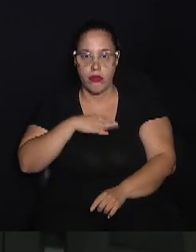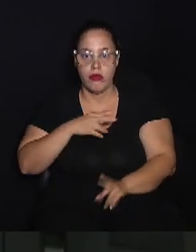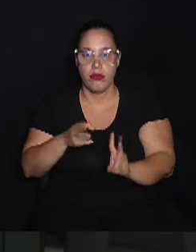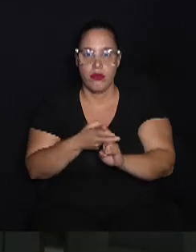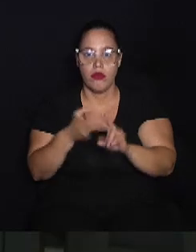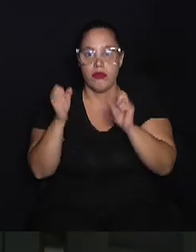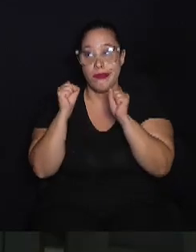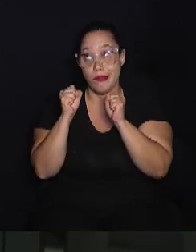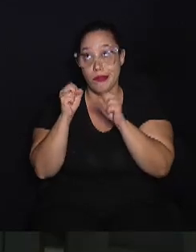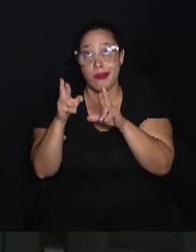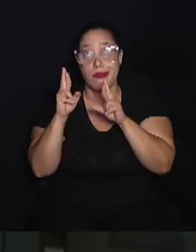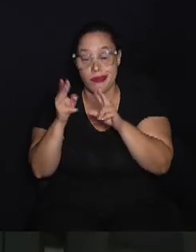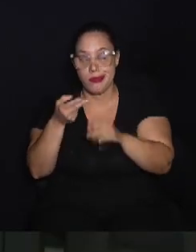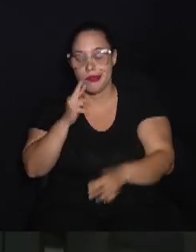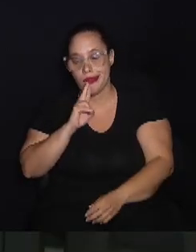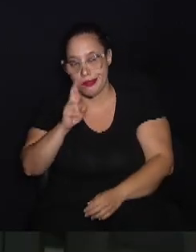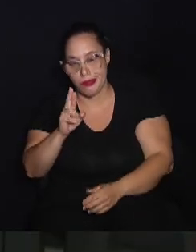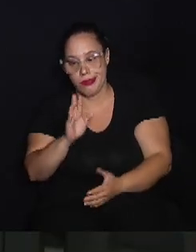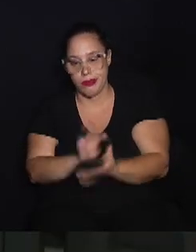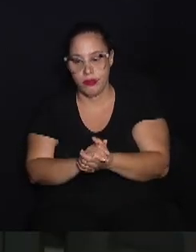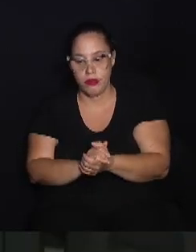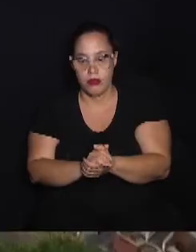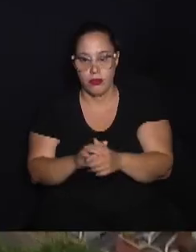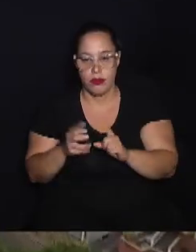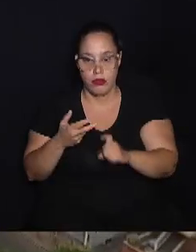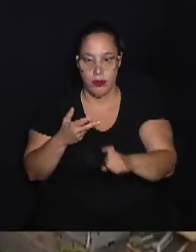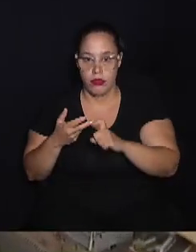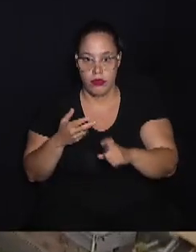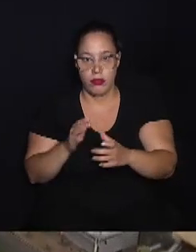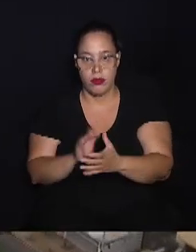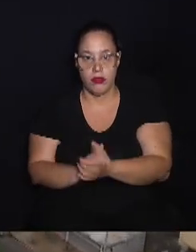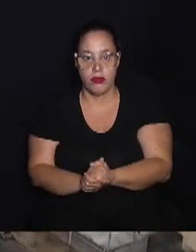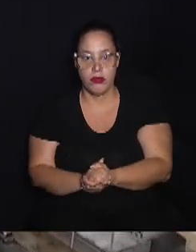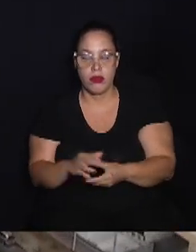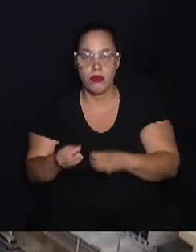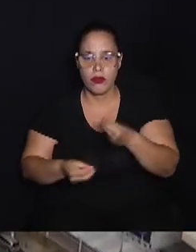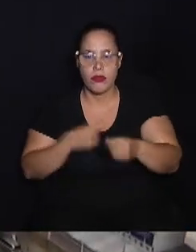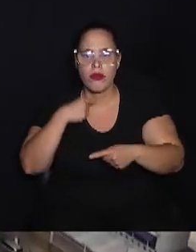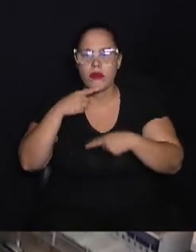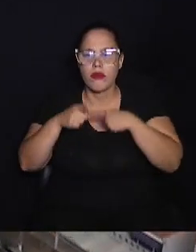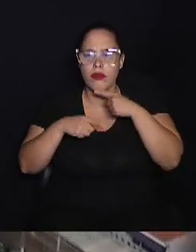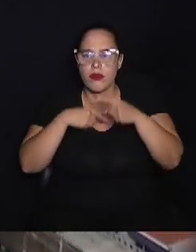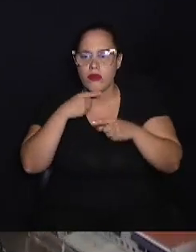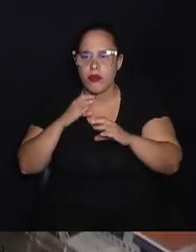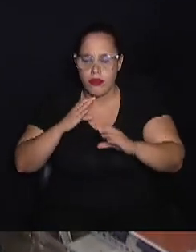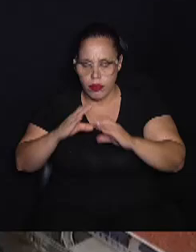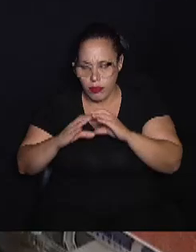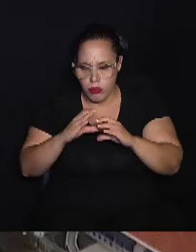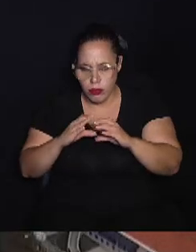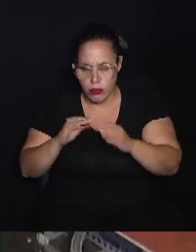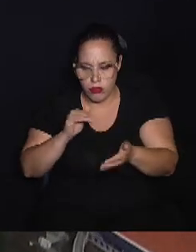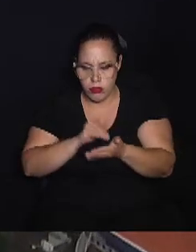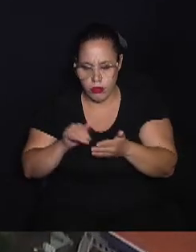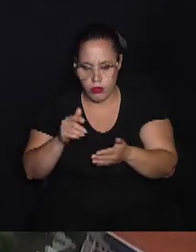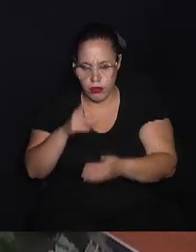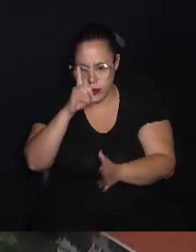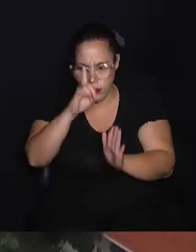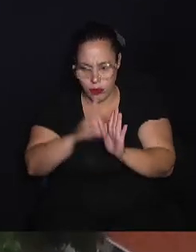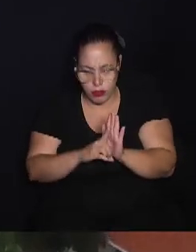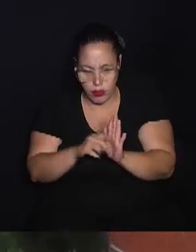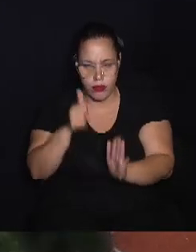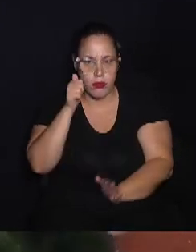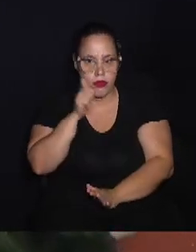aguardando então essa resposta do executivo da cidade diante das dúvidas do Conselho Municipal de direitos da